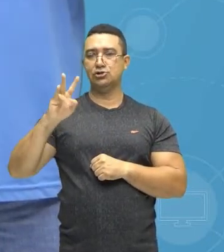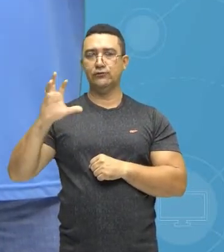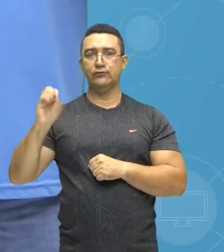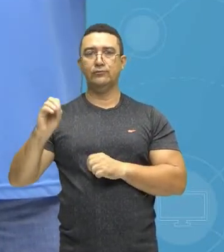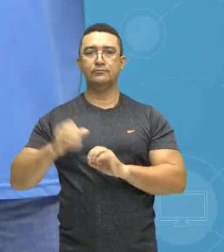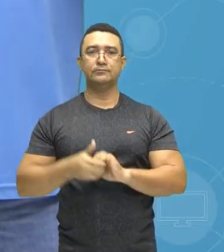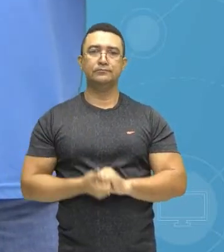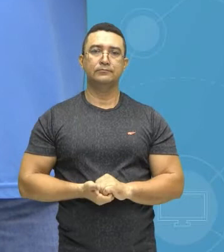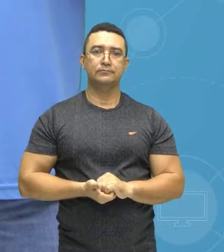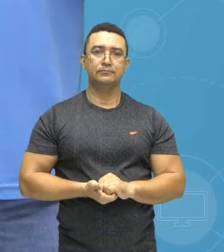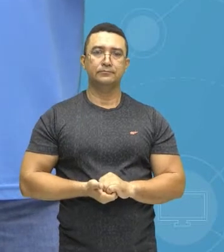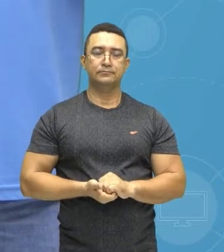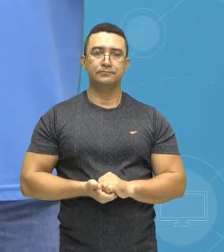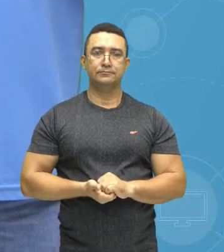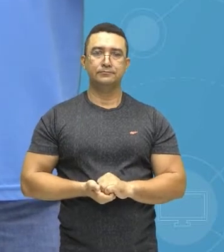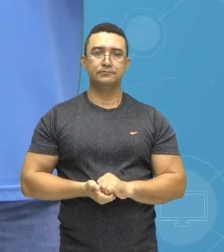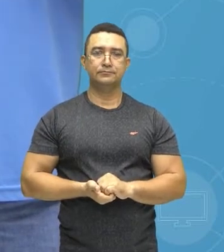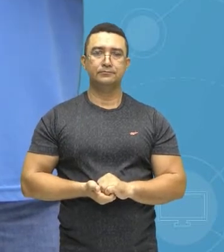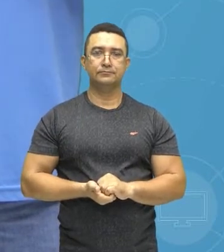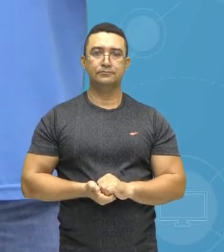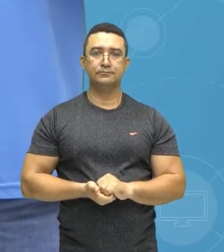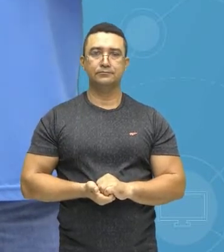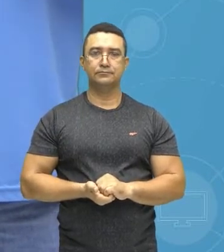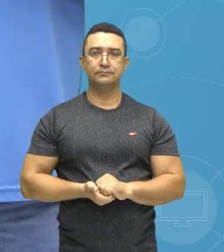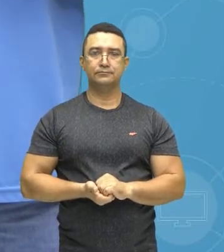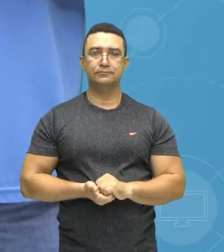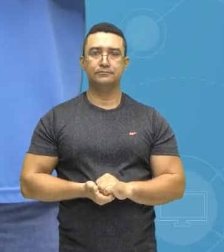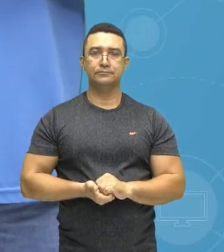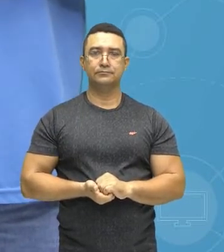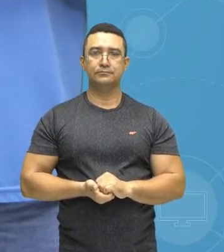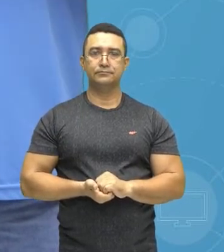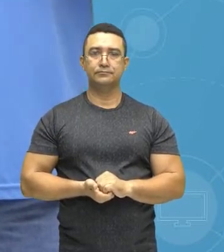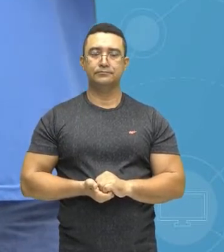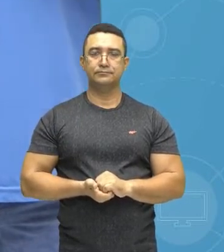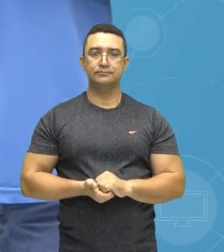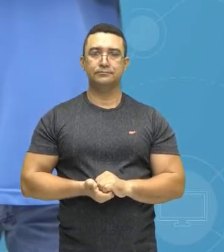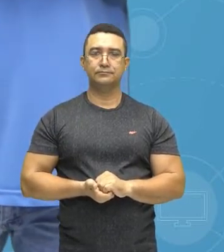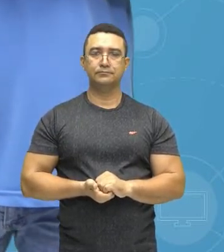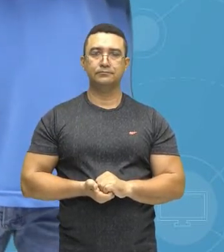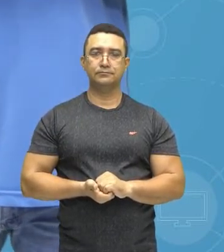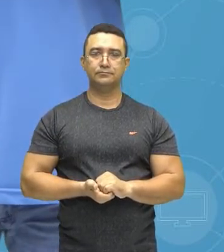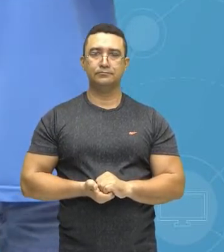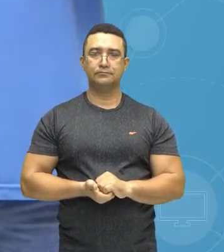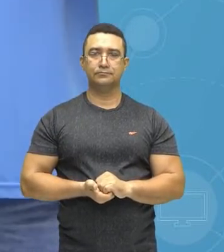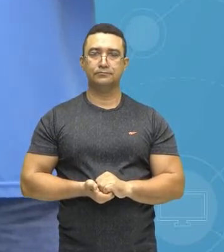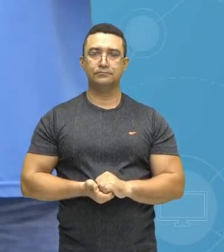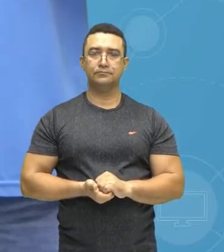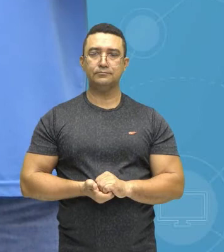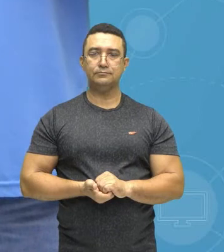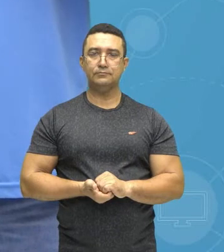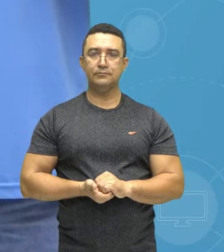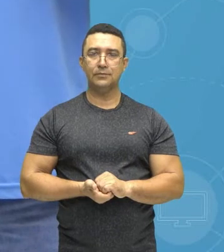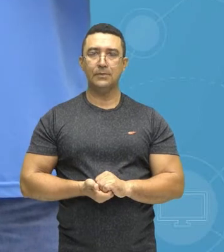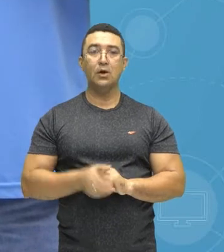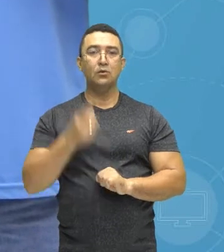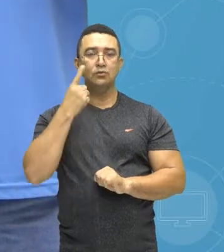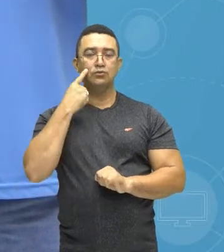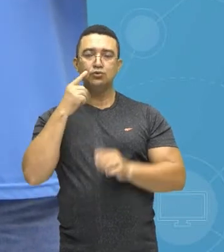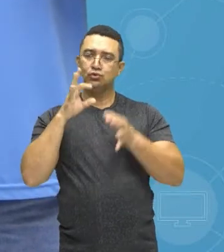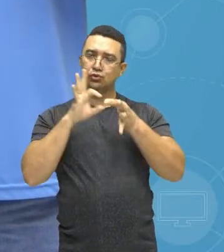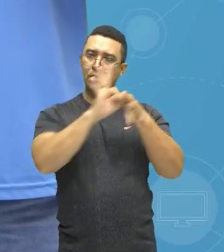isso? O motor chegou, pronto, verbo intransitivo, mas ele também está aí junto com a sua característica, ligando aí